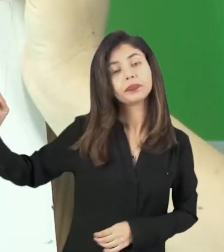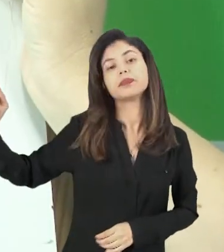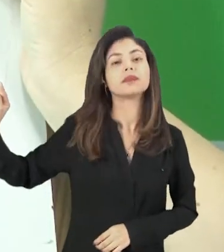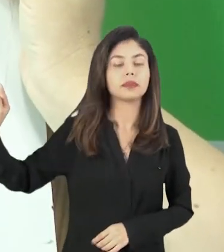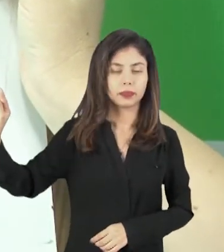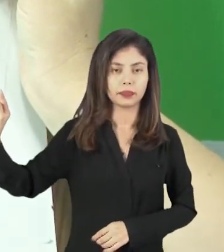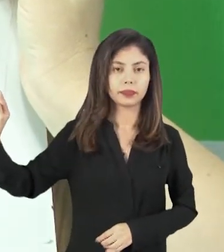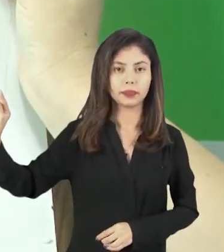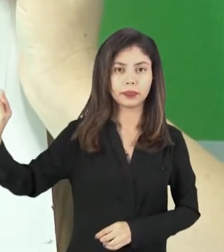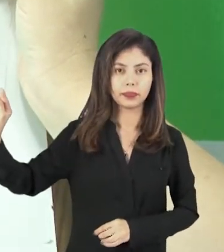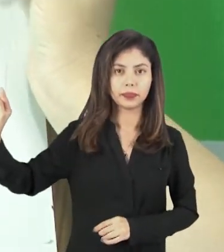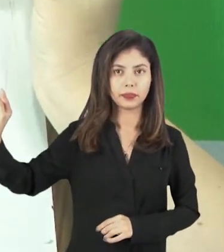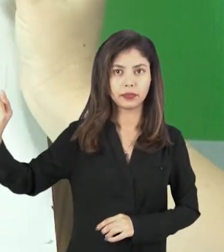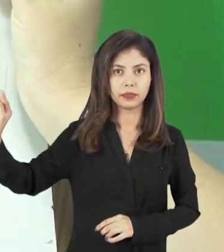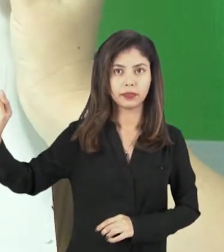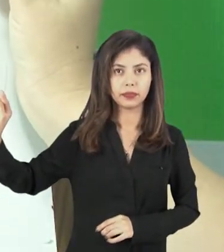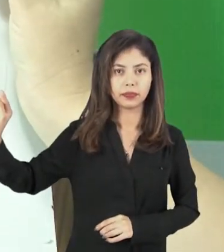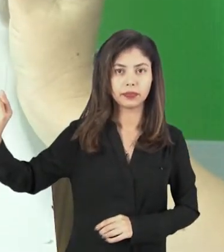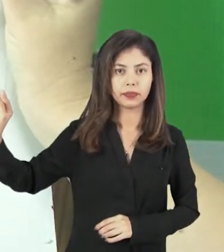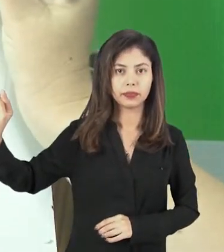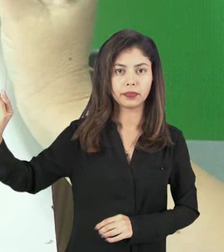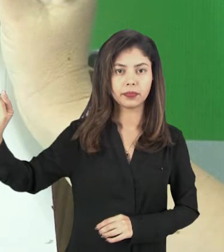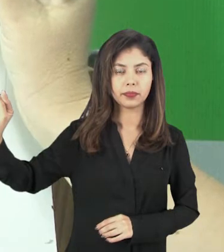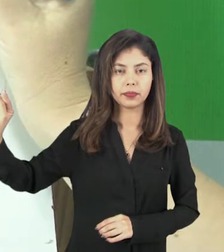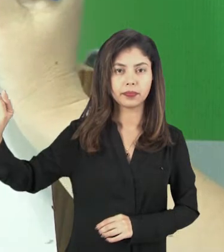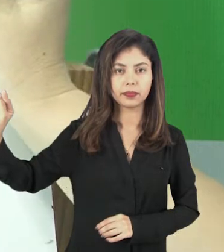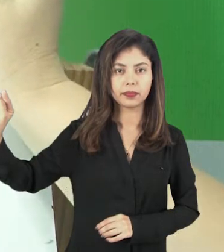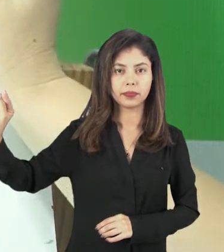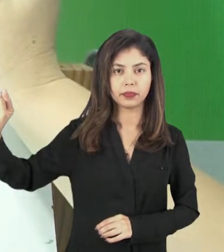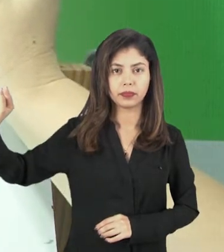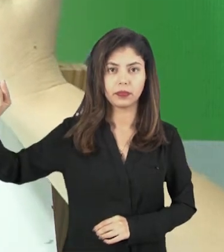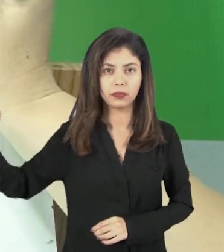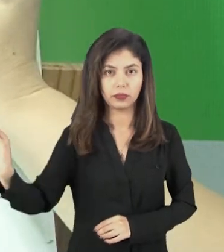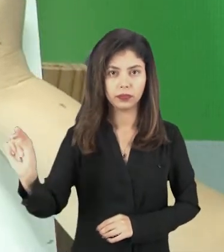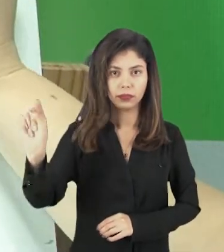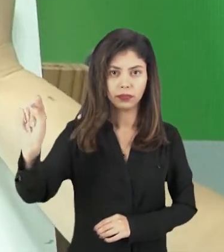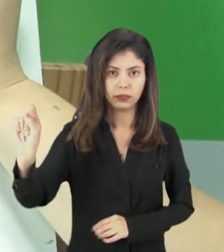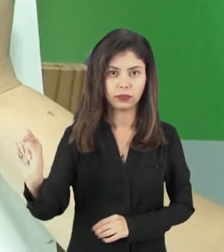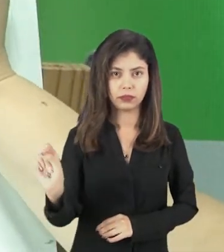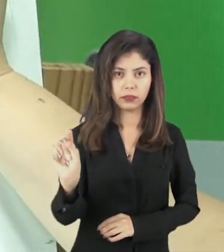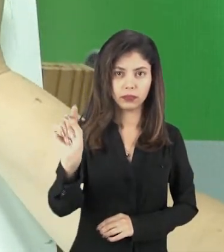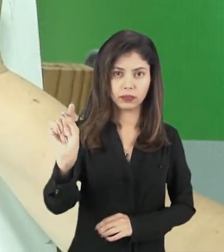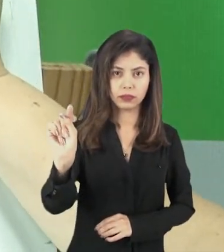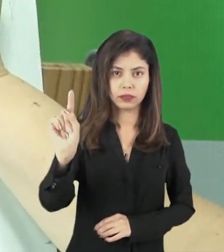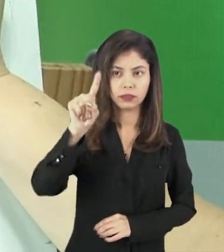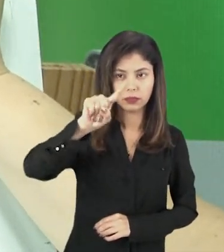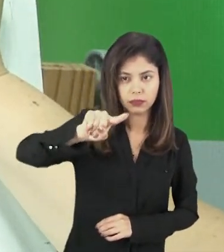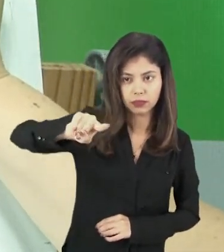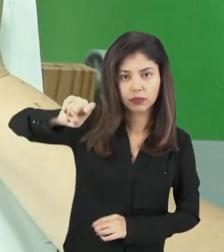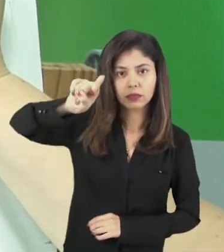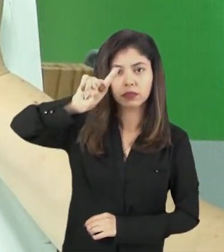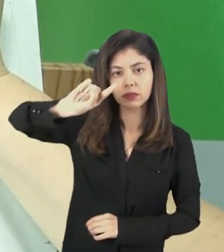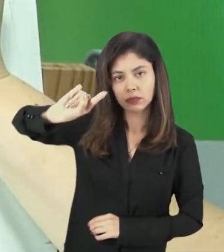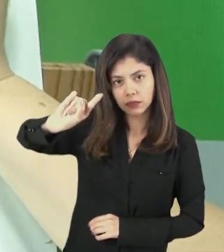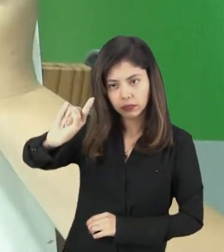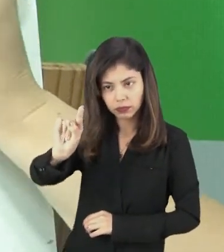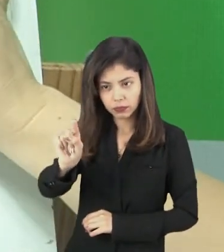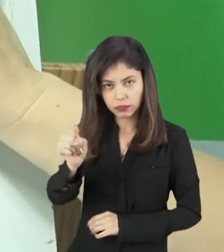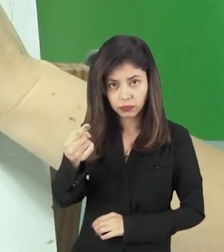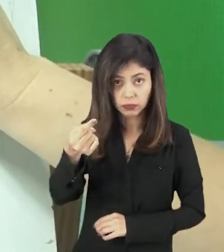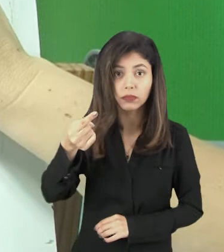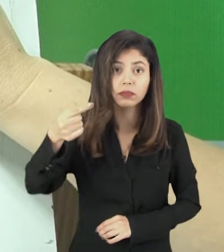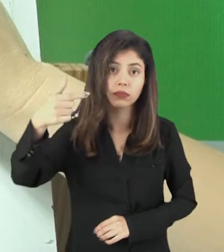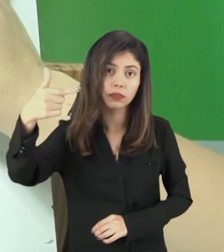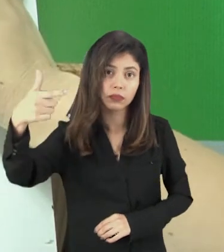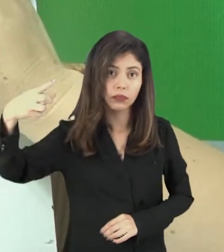certinho que que eu vou fazer eu vou correr essa, vou correr uma duas casas Então essa, vai